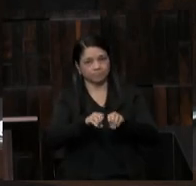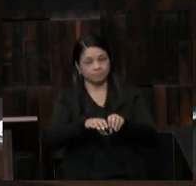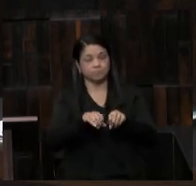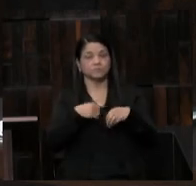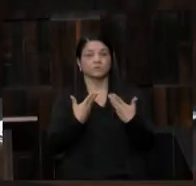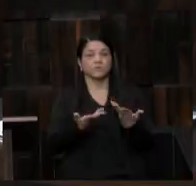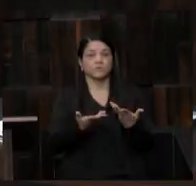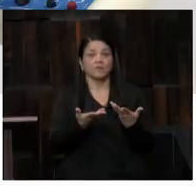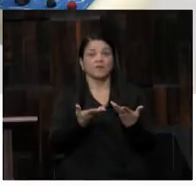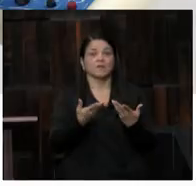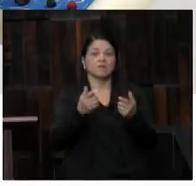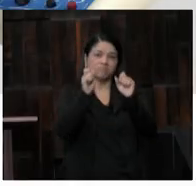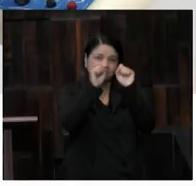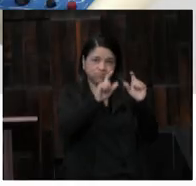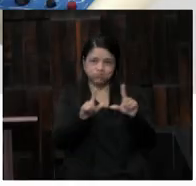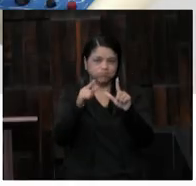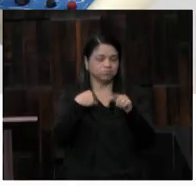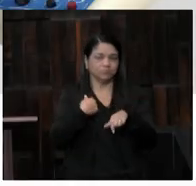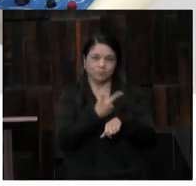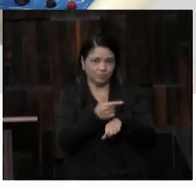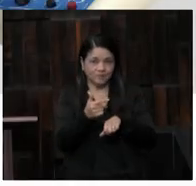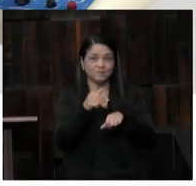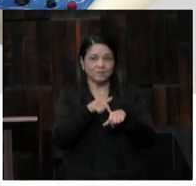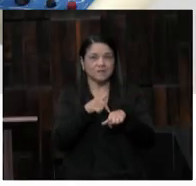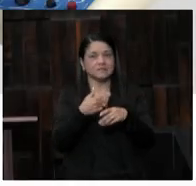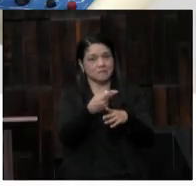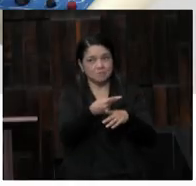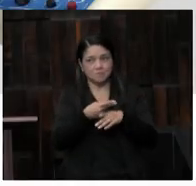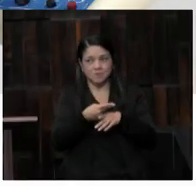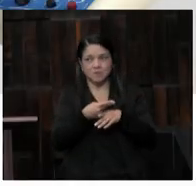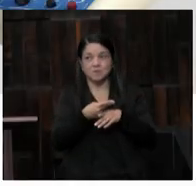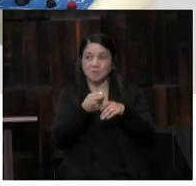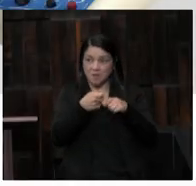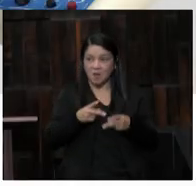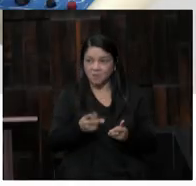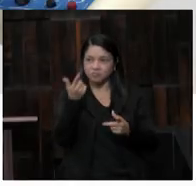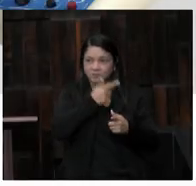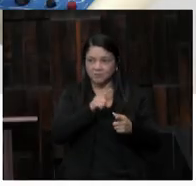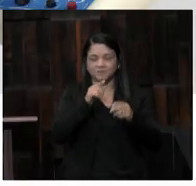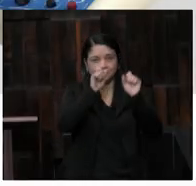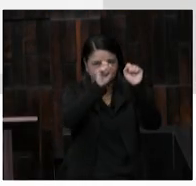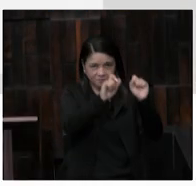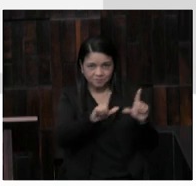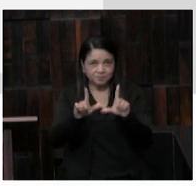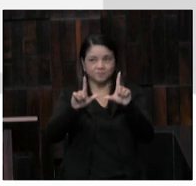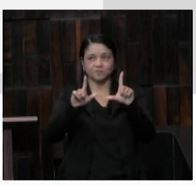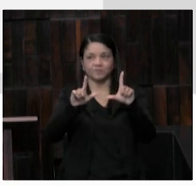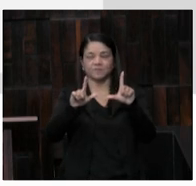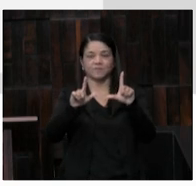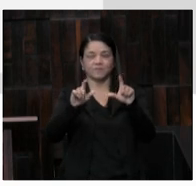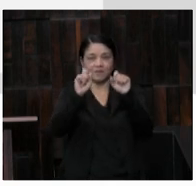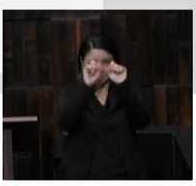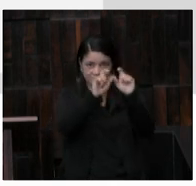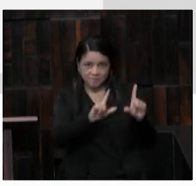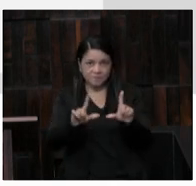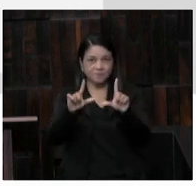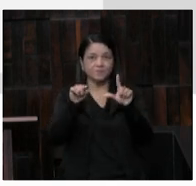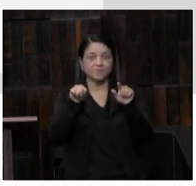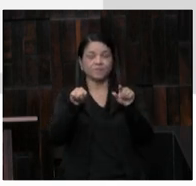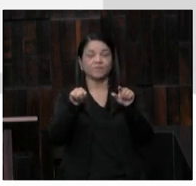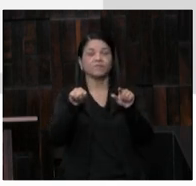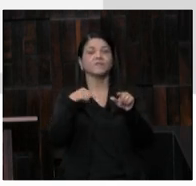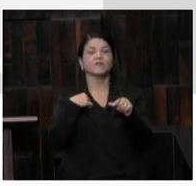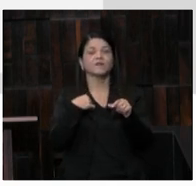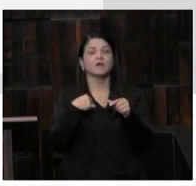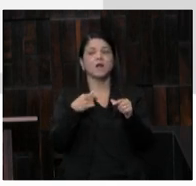passar, mas depois, quem quiser pode procurar meu... Ah, conseguiu? Pode passar, então, por favor. Pode passar. Ali eu coloquei um